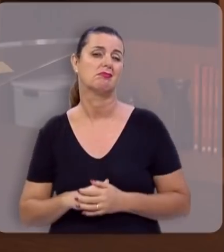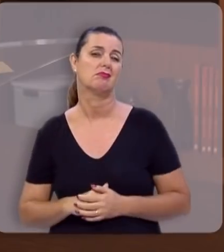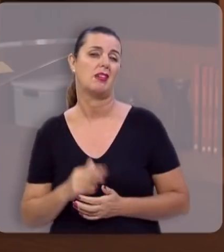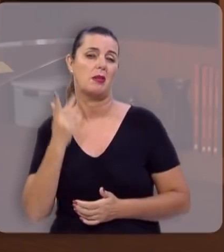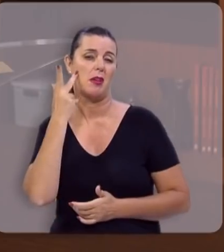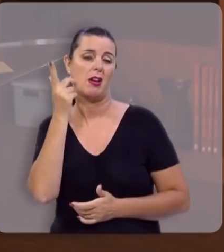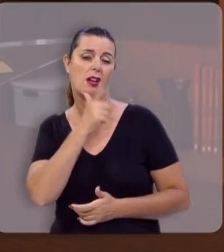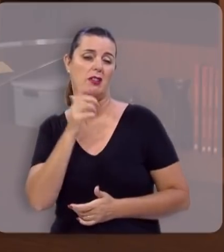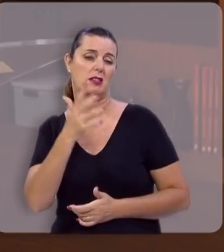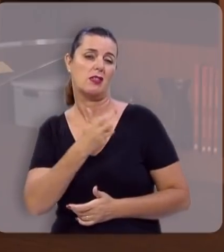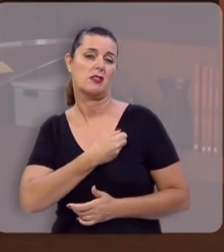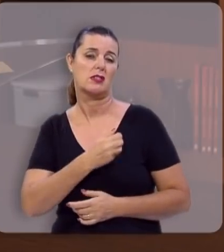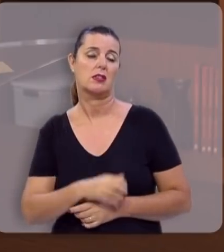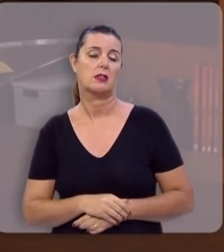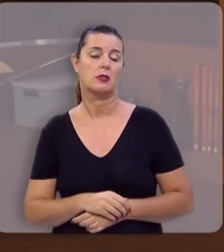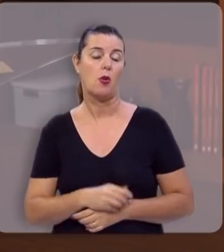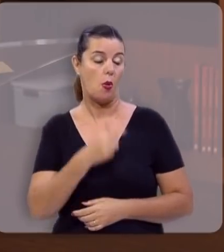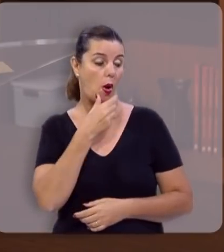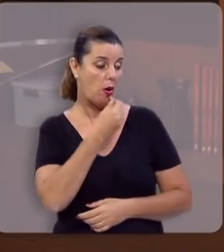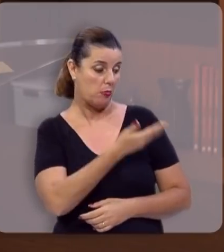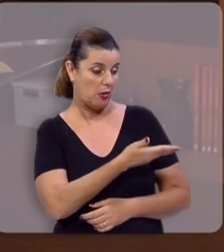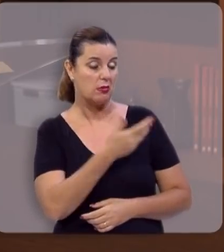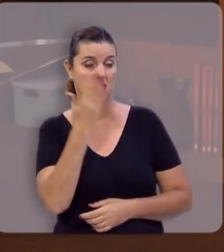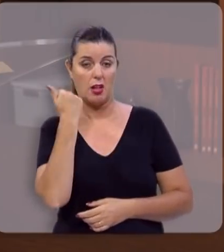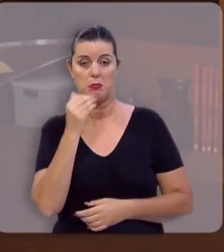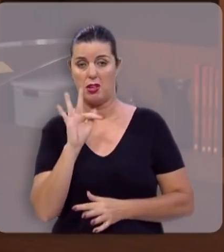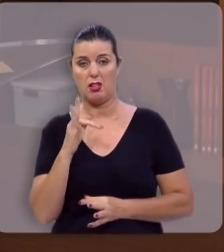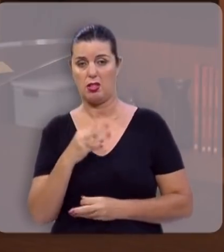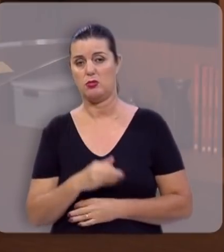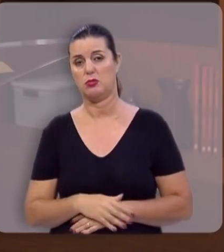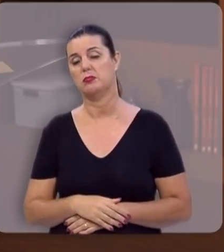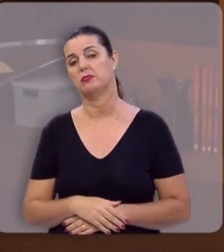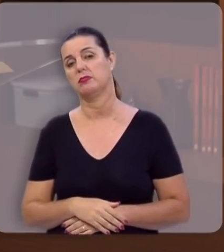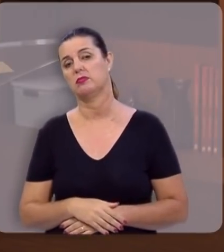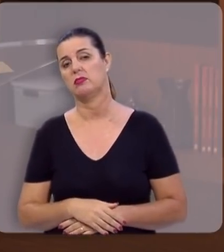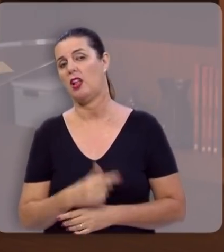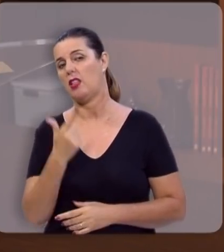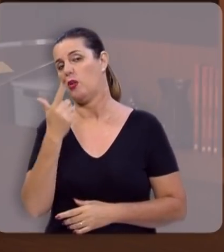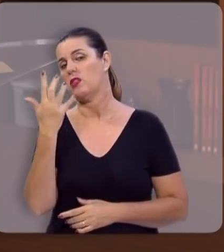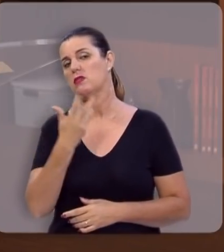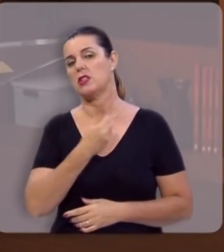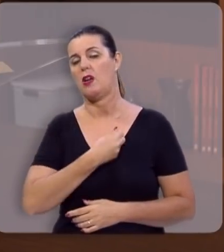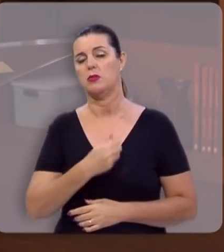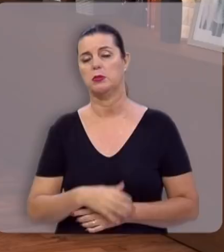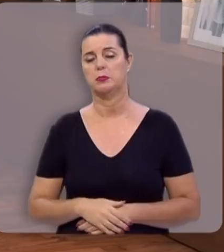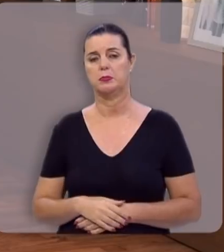seja salvo. Nicodemos sabia de tudo isso. Ele não estava salvo.